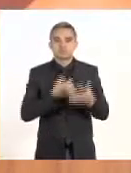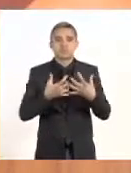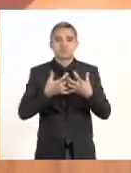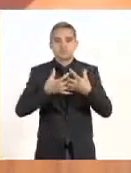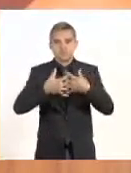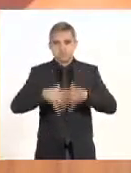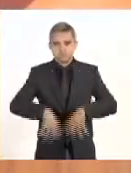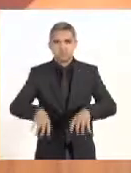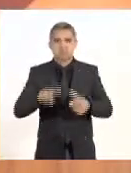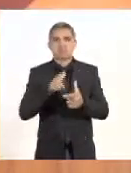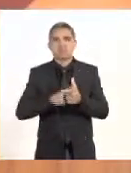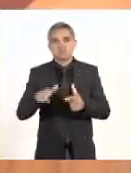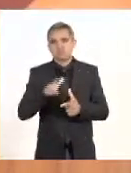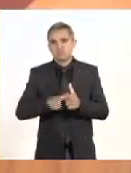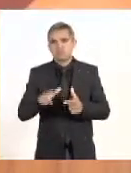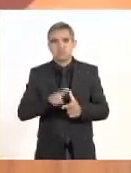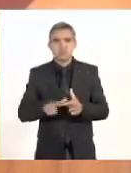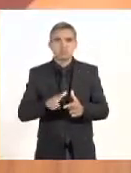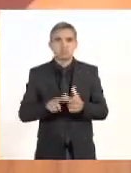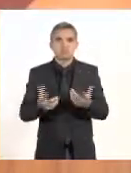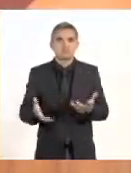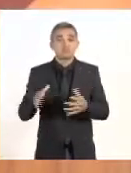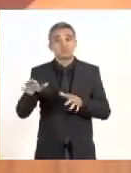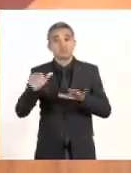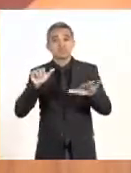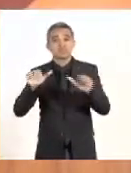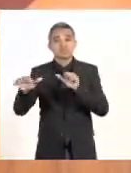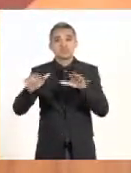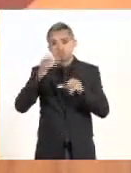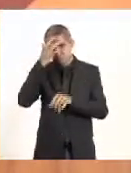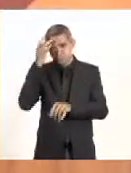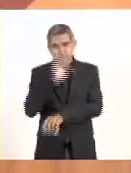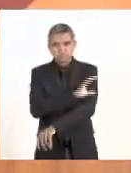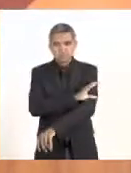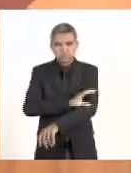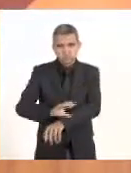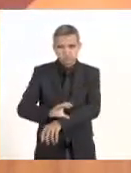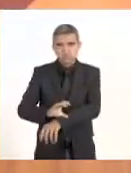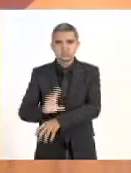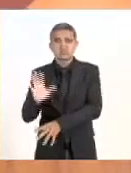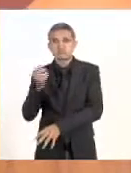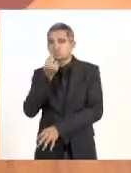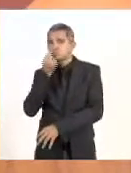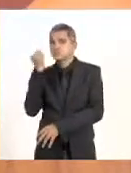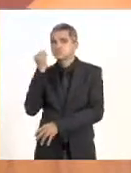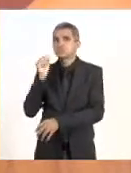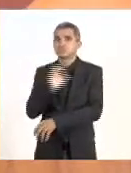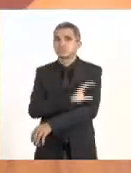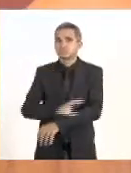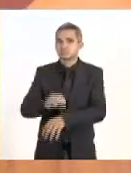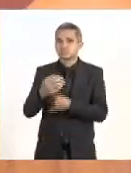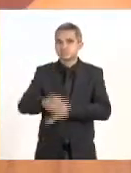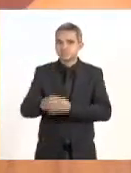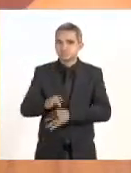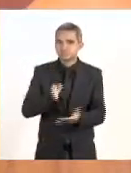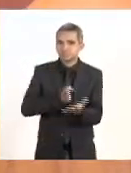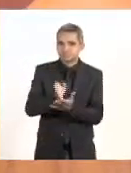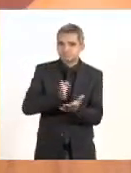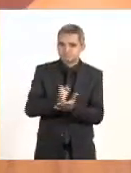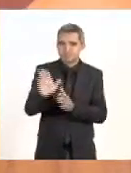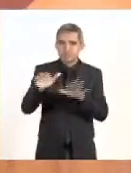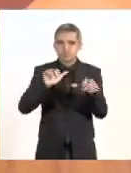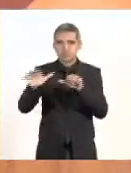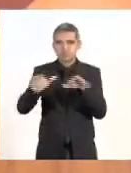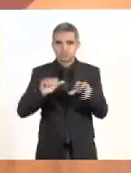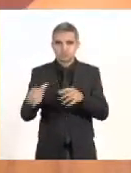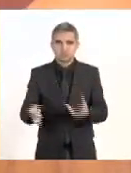que é fundamental, que é poder chamar os concursados aprovados no último concurso, tanto da Polícia Militar quanto da Polícia Civil.